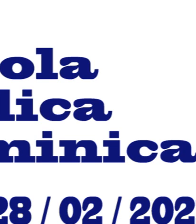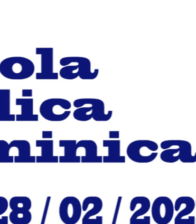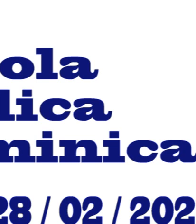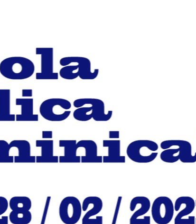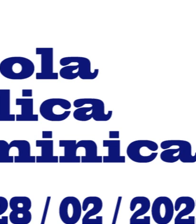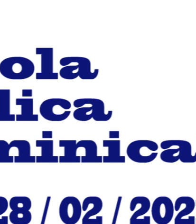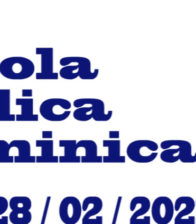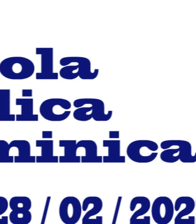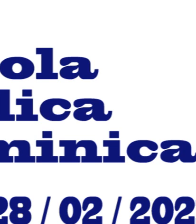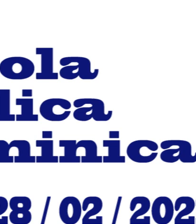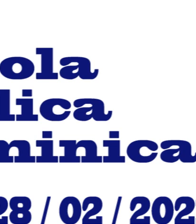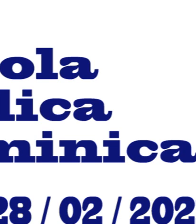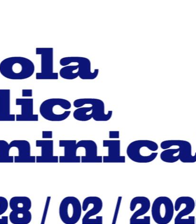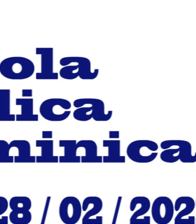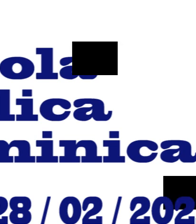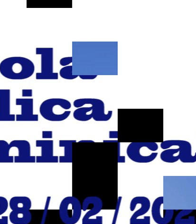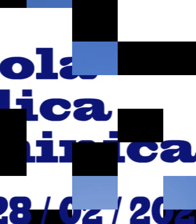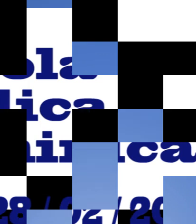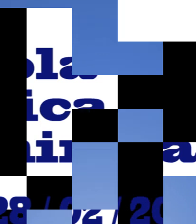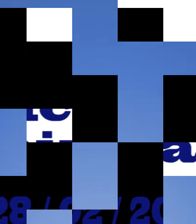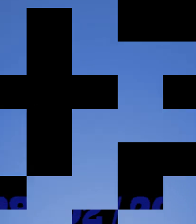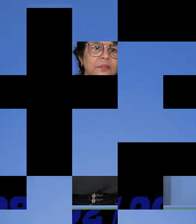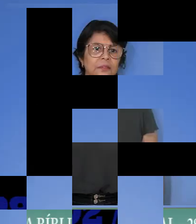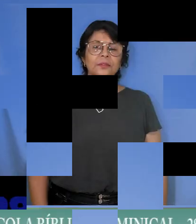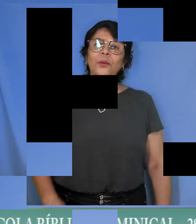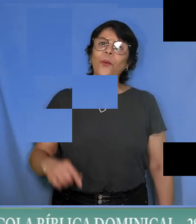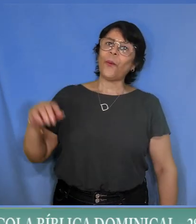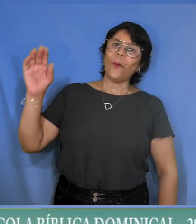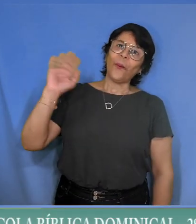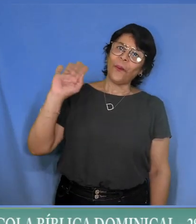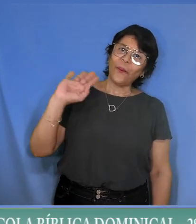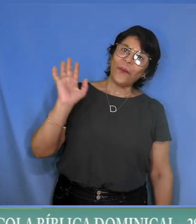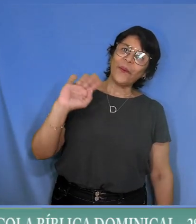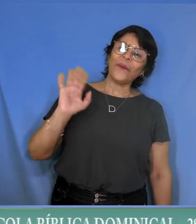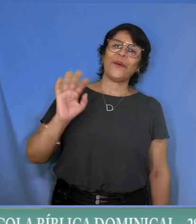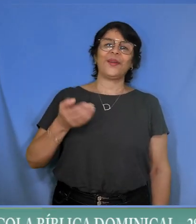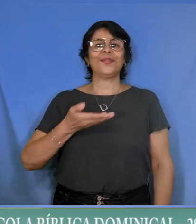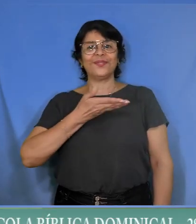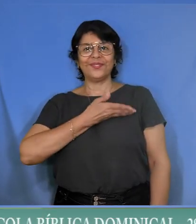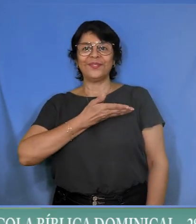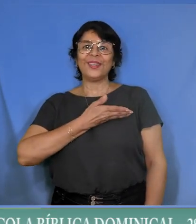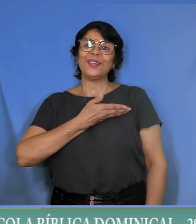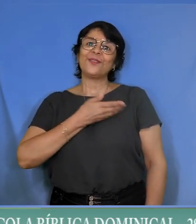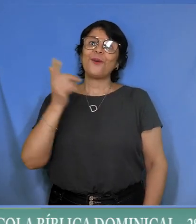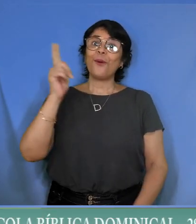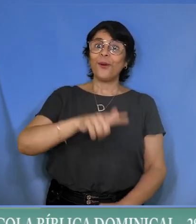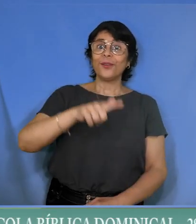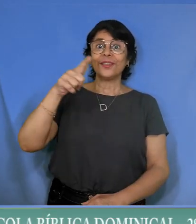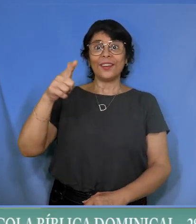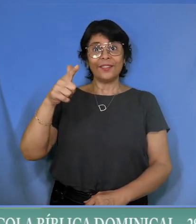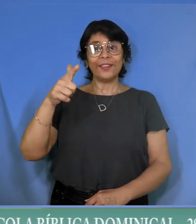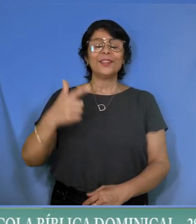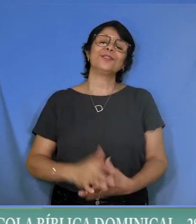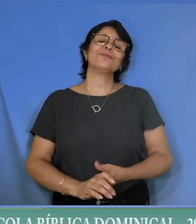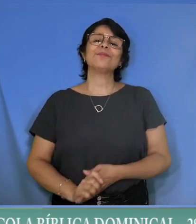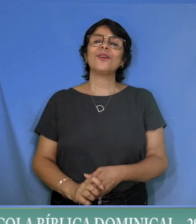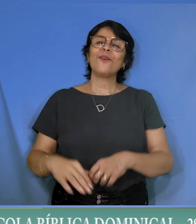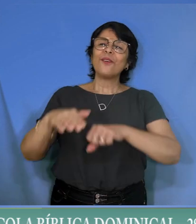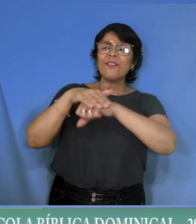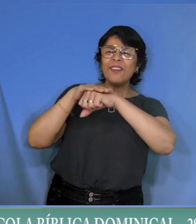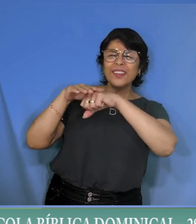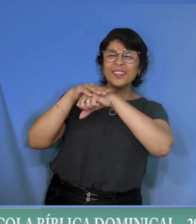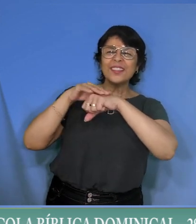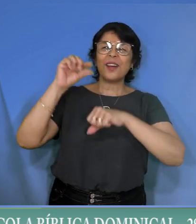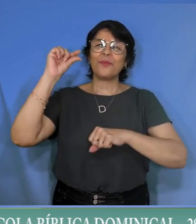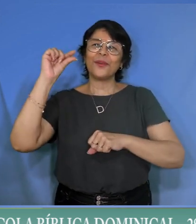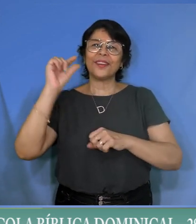ensina o caminho, a verdade e a vida. Olá, gente, mais uma vez voltamos a falar, antes da escola dominical, sobre a carta de Paulo